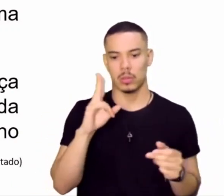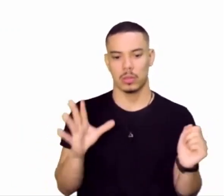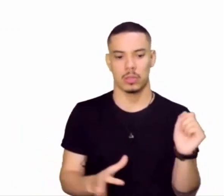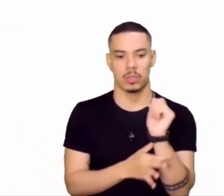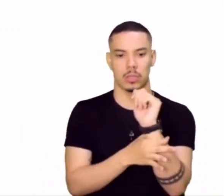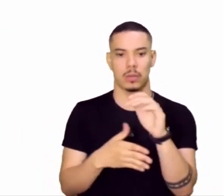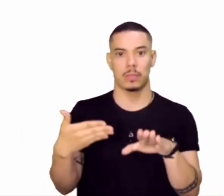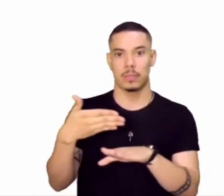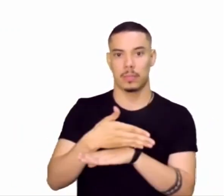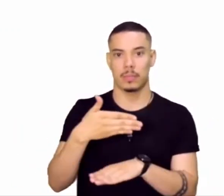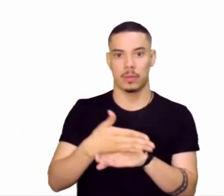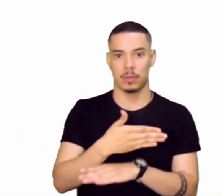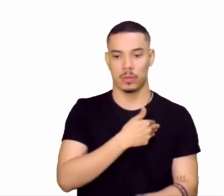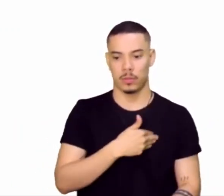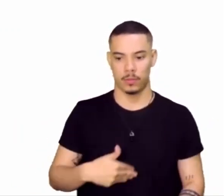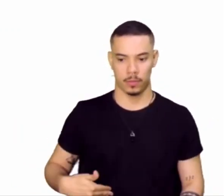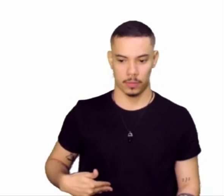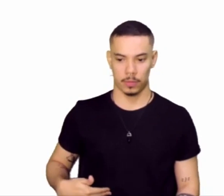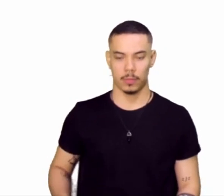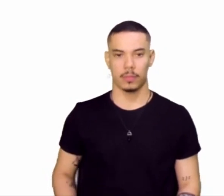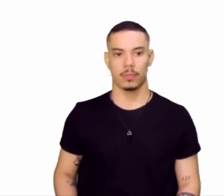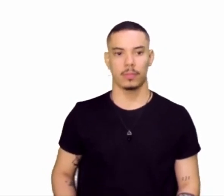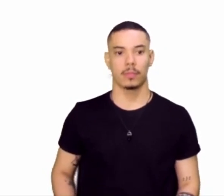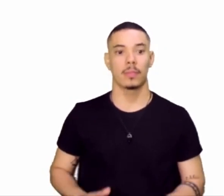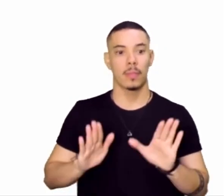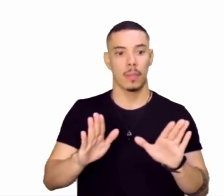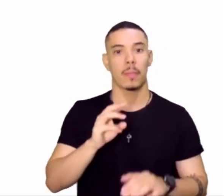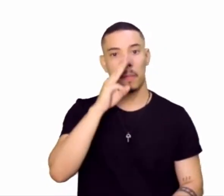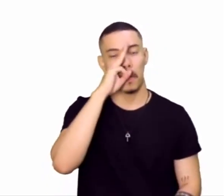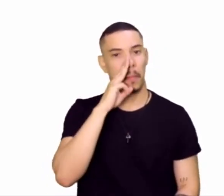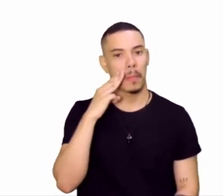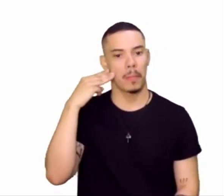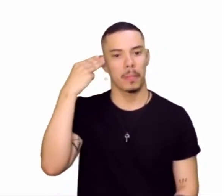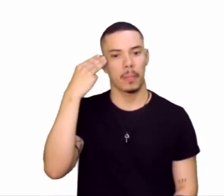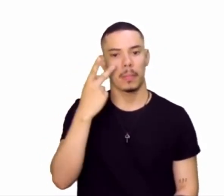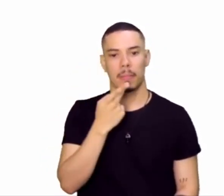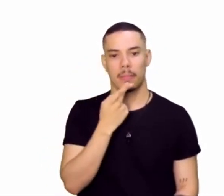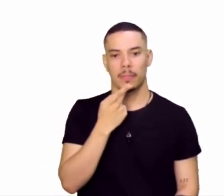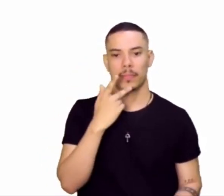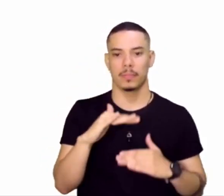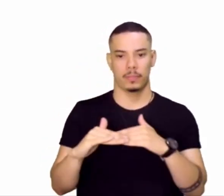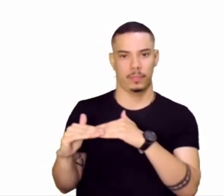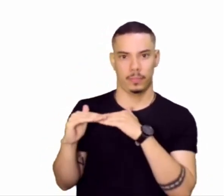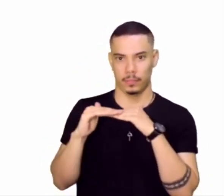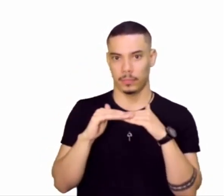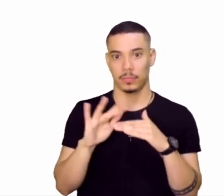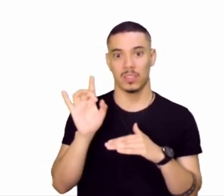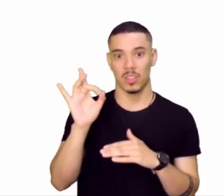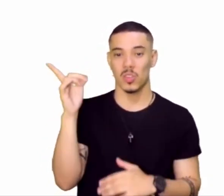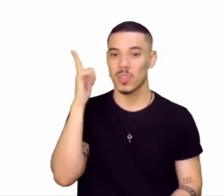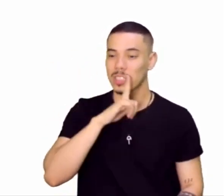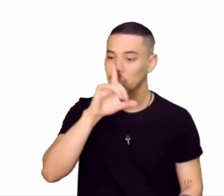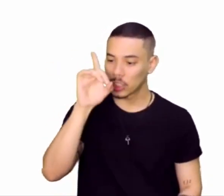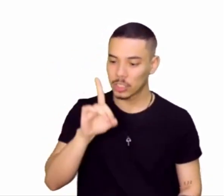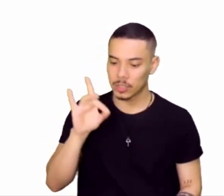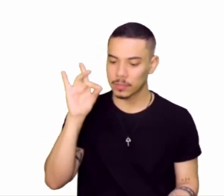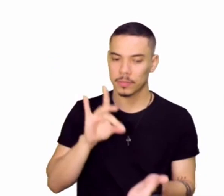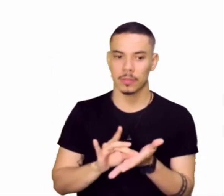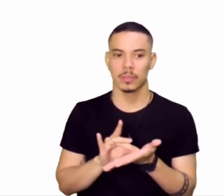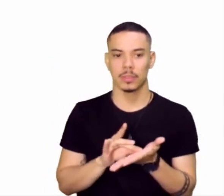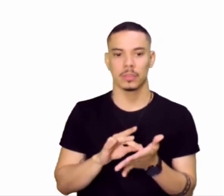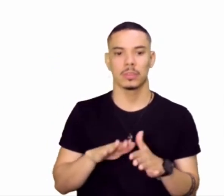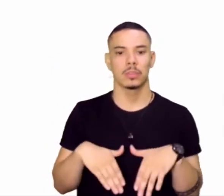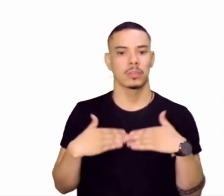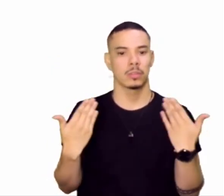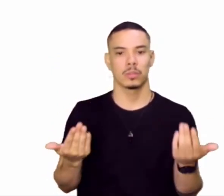no governo. Marx afirmava que a igualdade só se tornaria um direito concreto quando